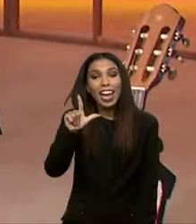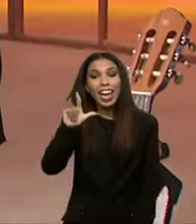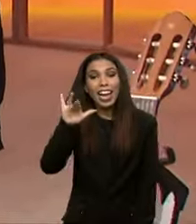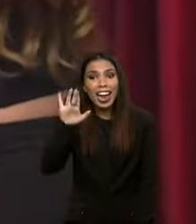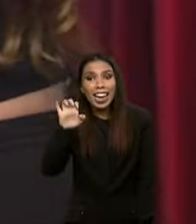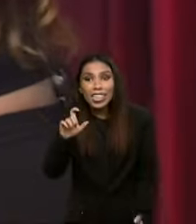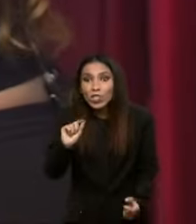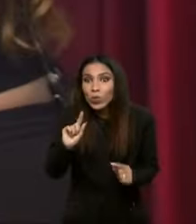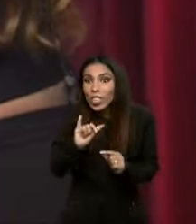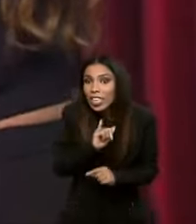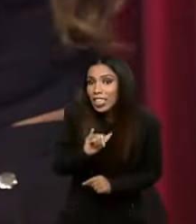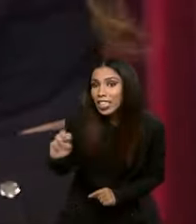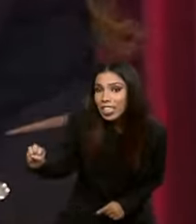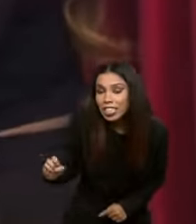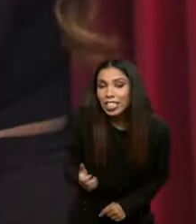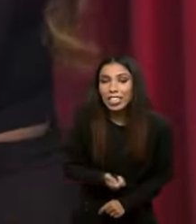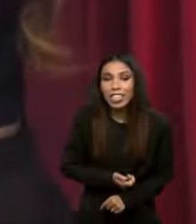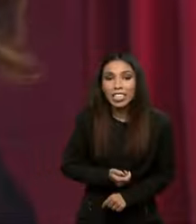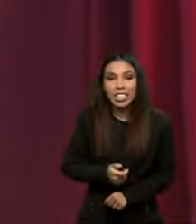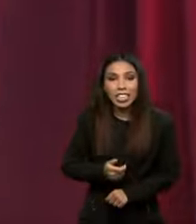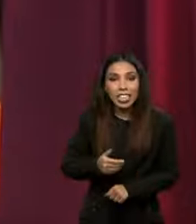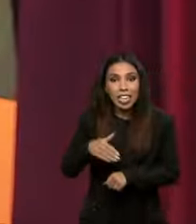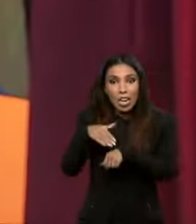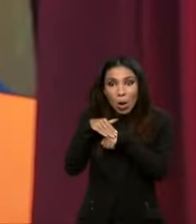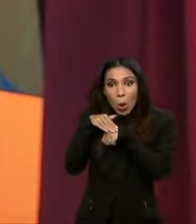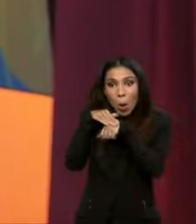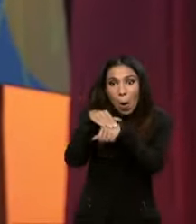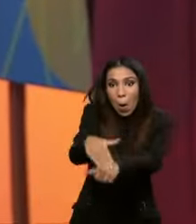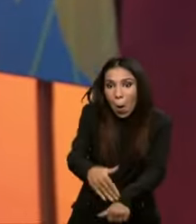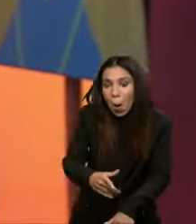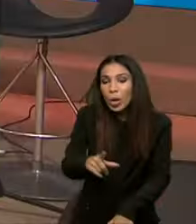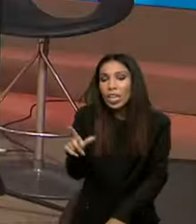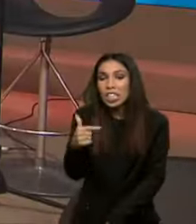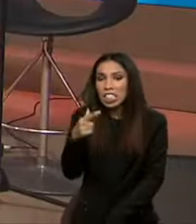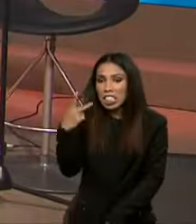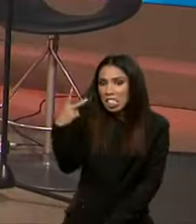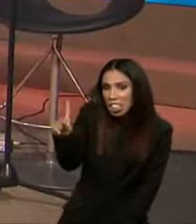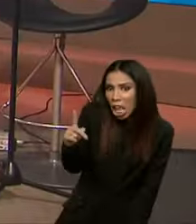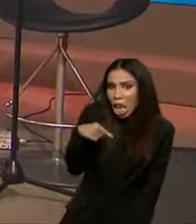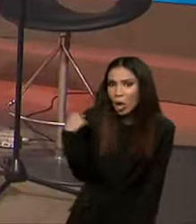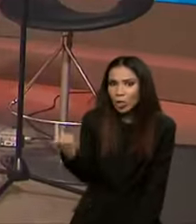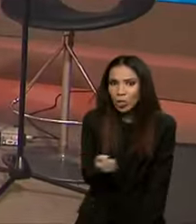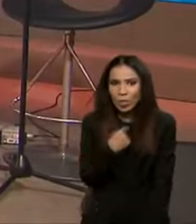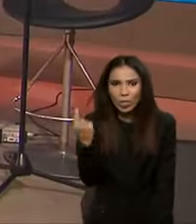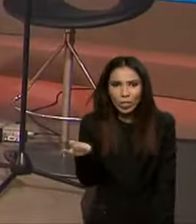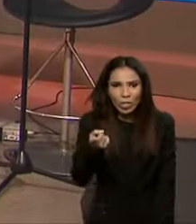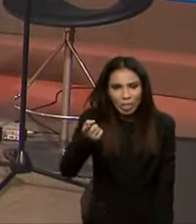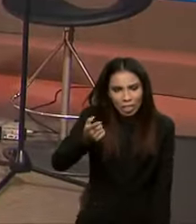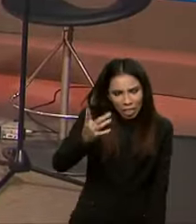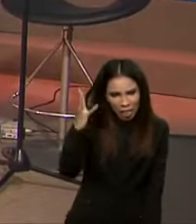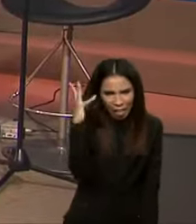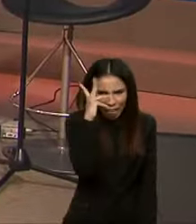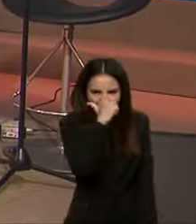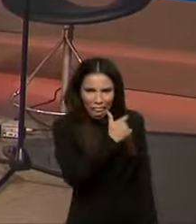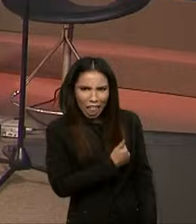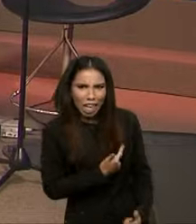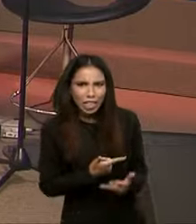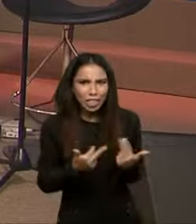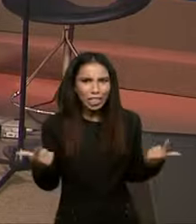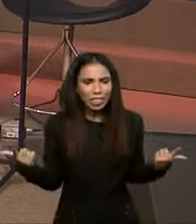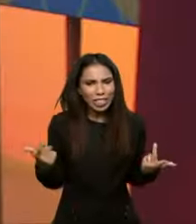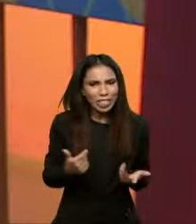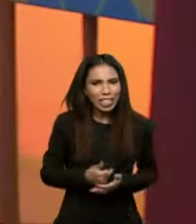Que é isso? Meu recado, seu, nosso. Que recado, garota? Dá uma desfilada, que coisa mais linda aqui,